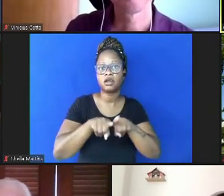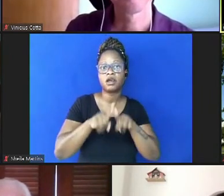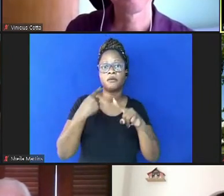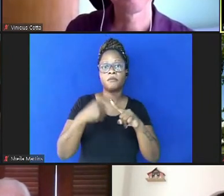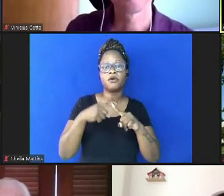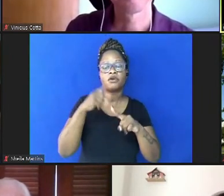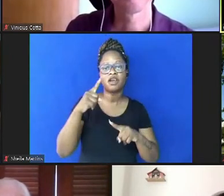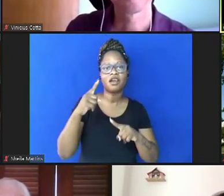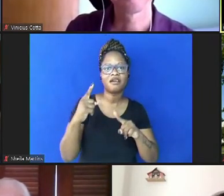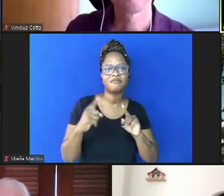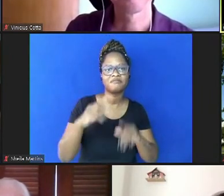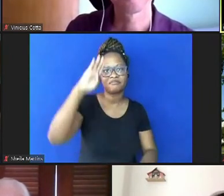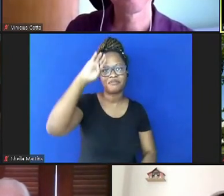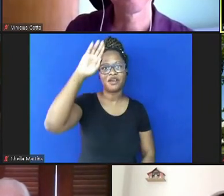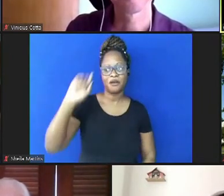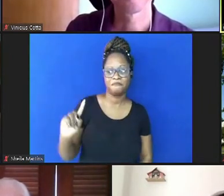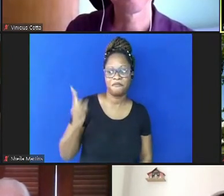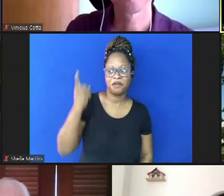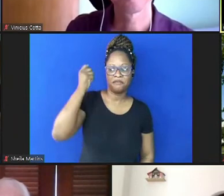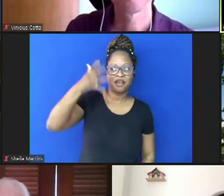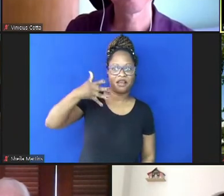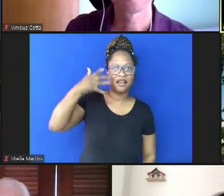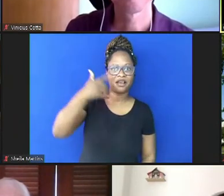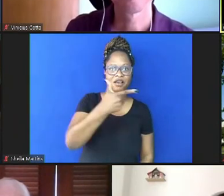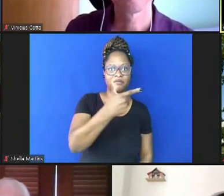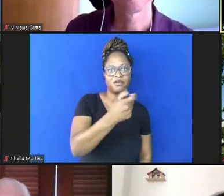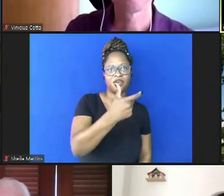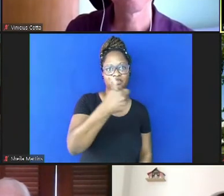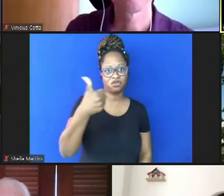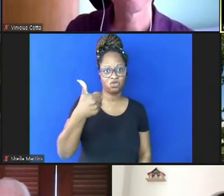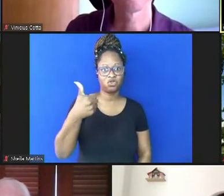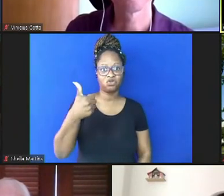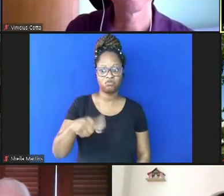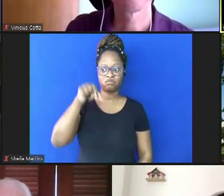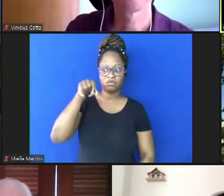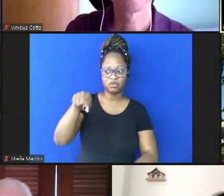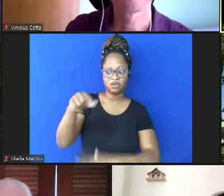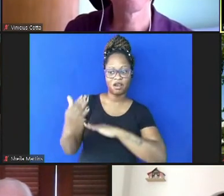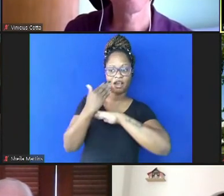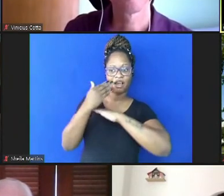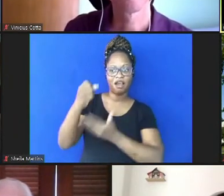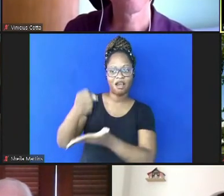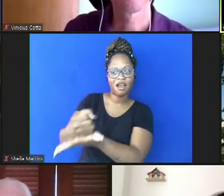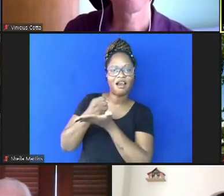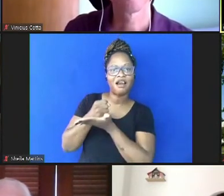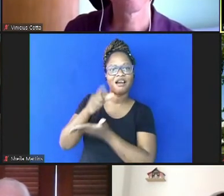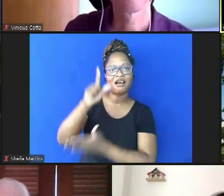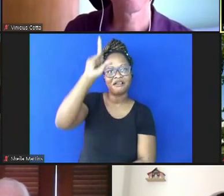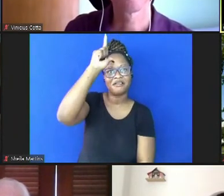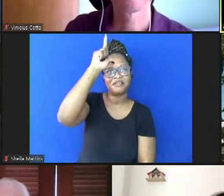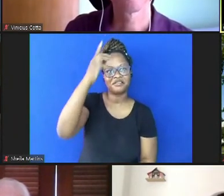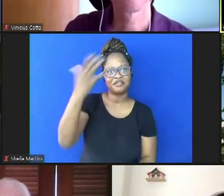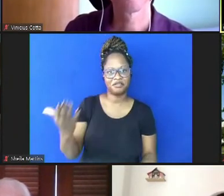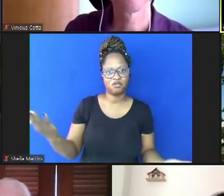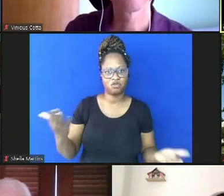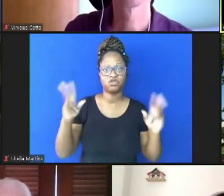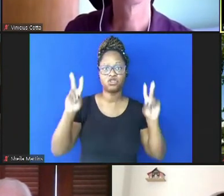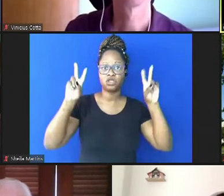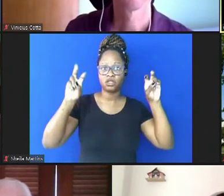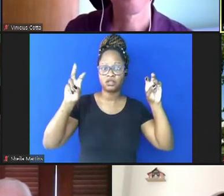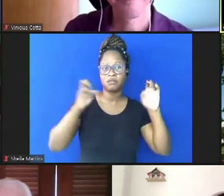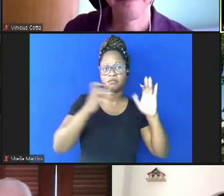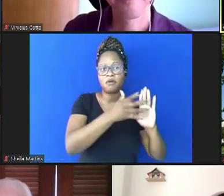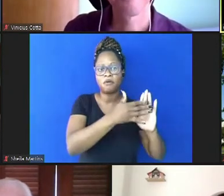primeiro seminário de 2021 tenha escolhido a cooperação com a Alemanha como tema. Faremos outros também ao longo do ano,